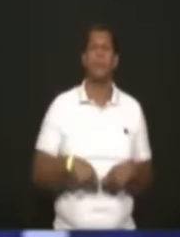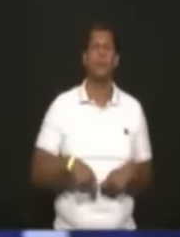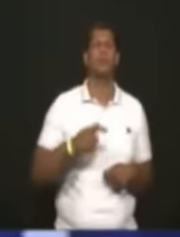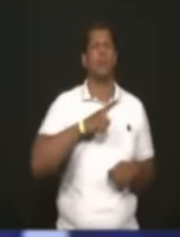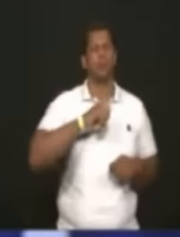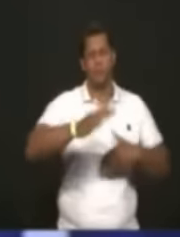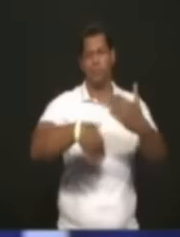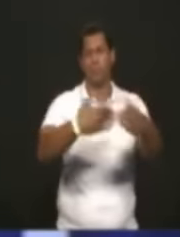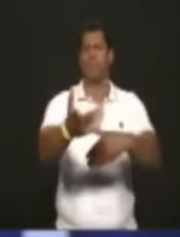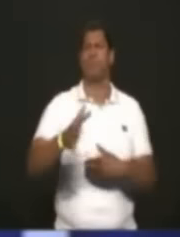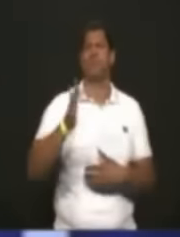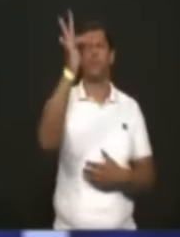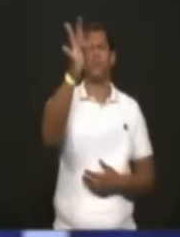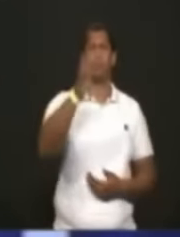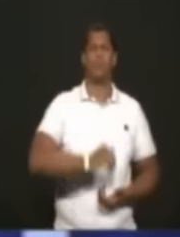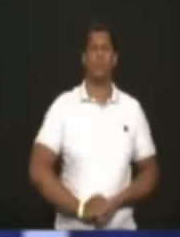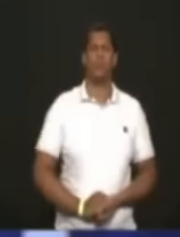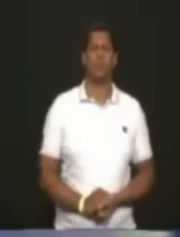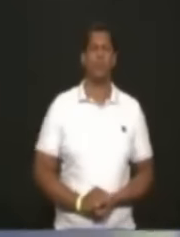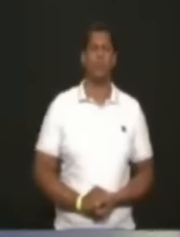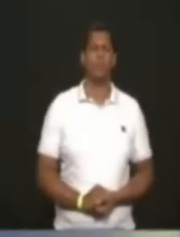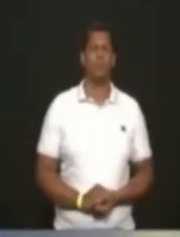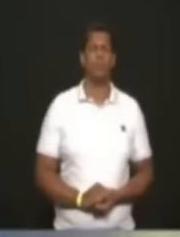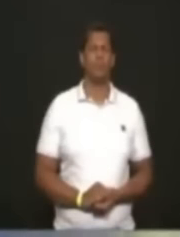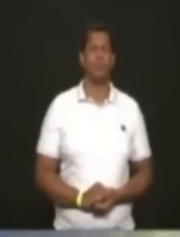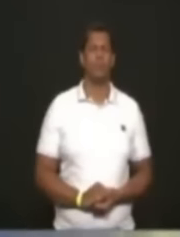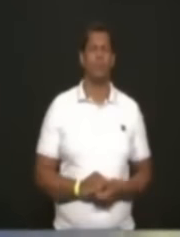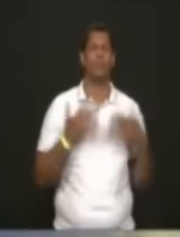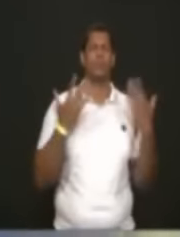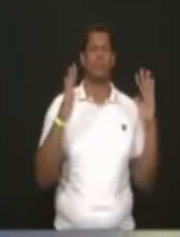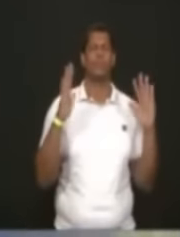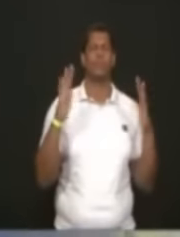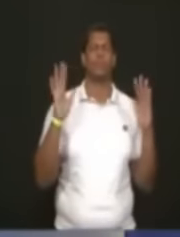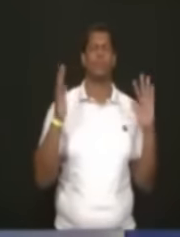bem no mercado de trabalho. Muito obrigada. Os candidatos podem voltar para os seus lugares.